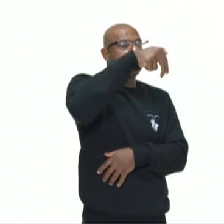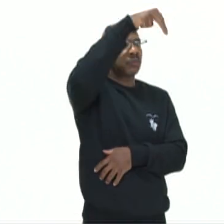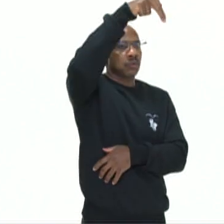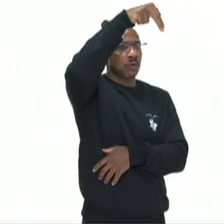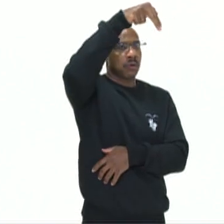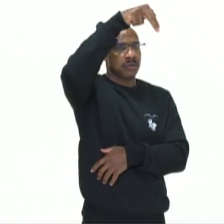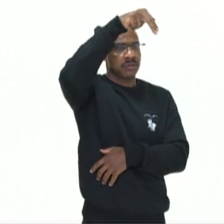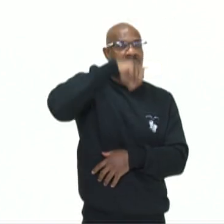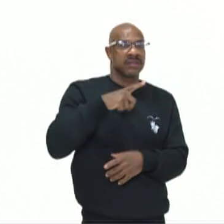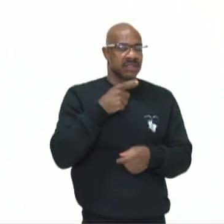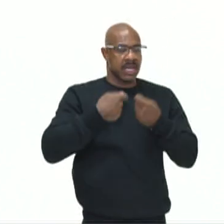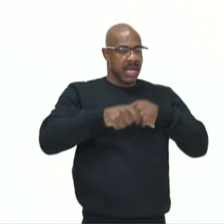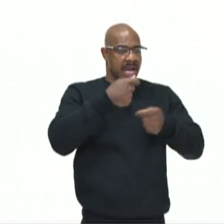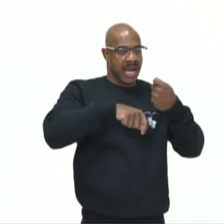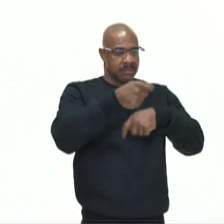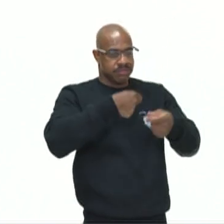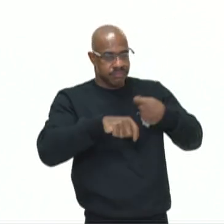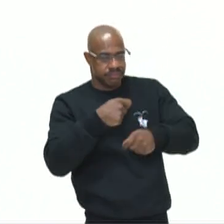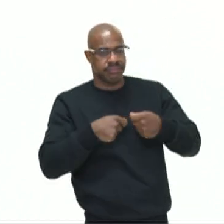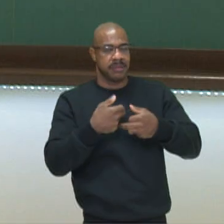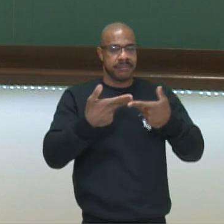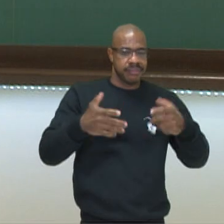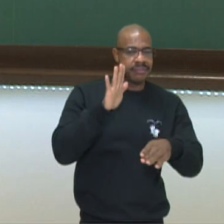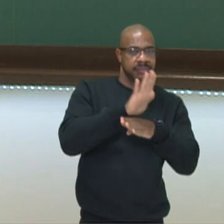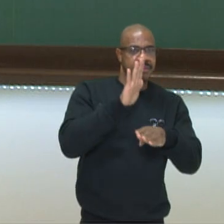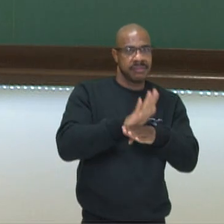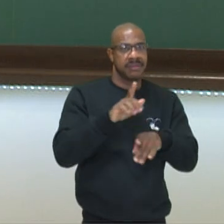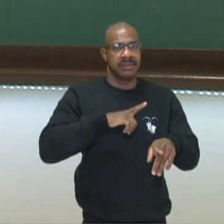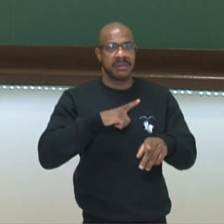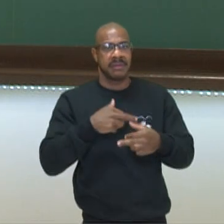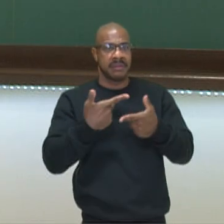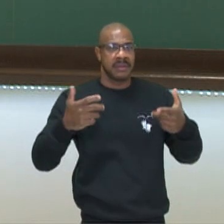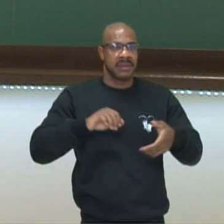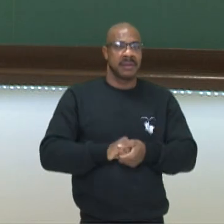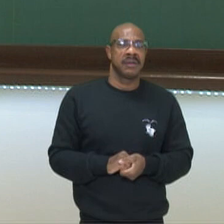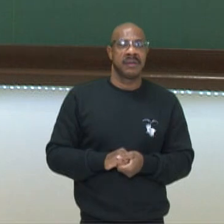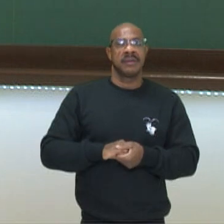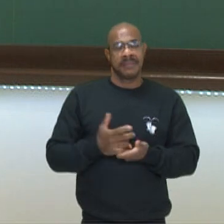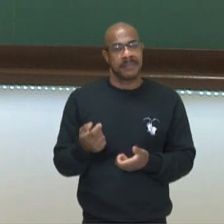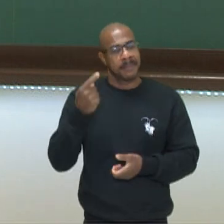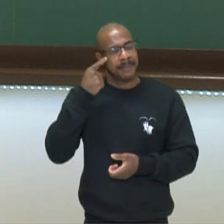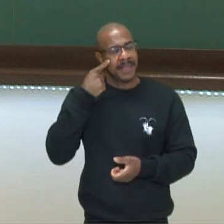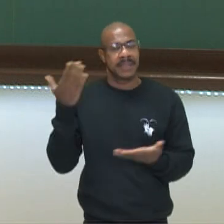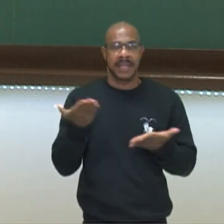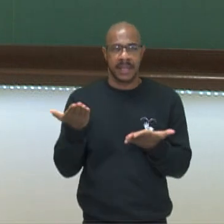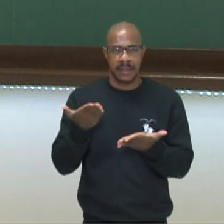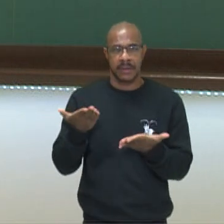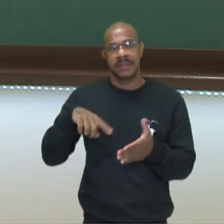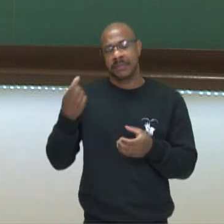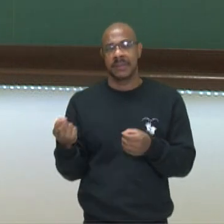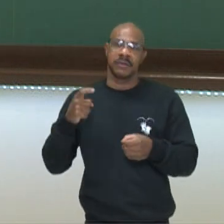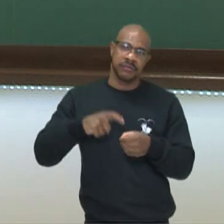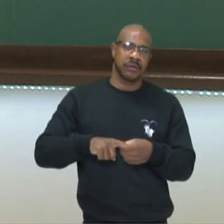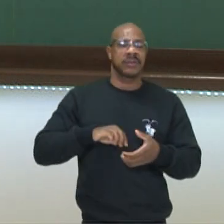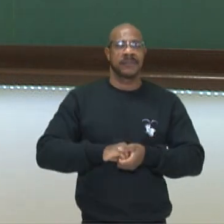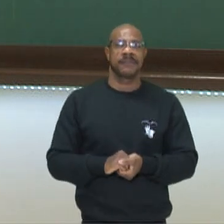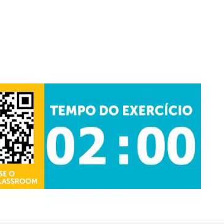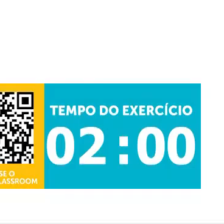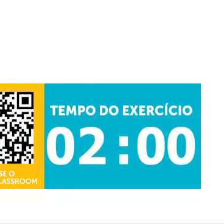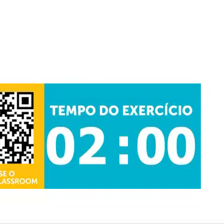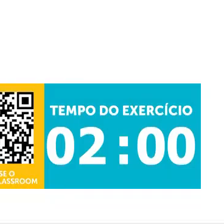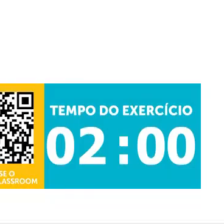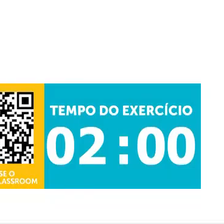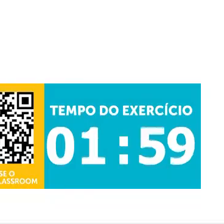autonomia administrativa em relação à coroa britânica, à coroa inglesa? Pensem na atividade, a gente volta fazendo a correção.